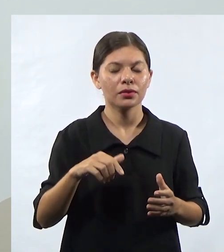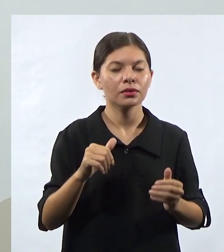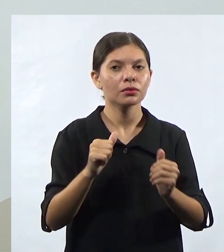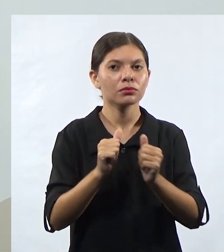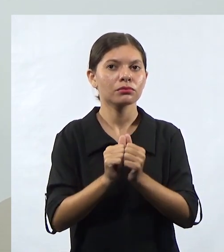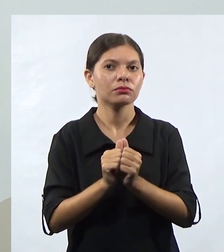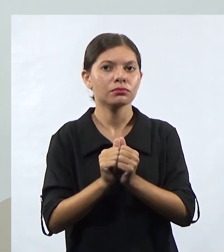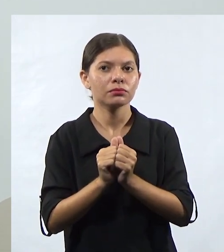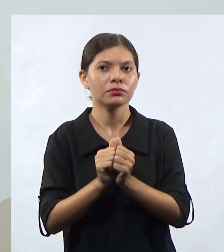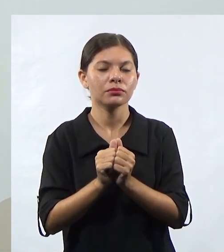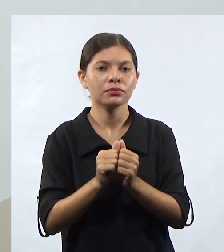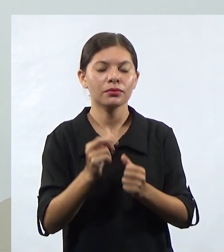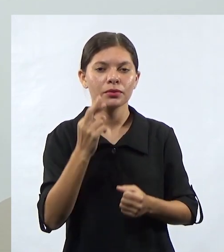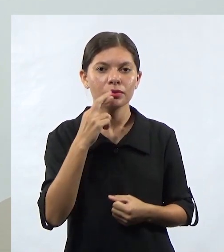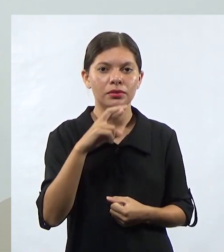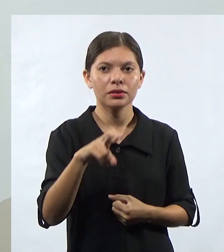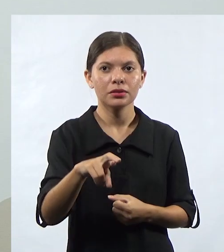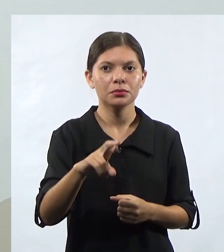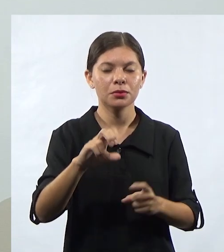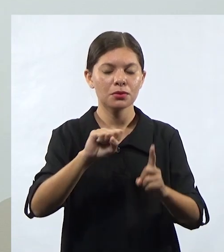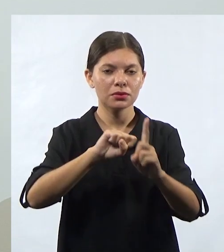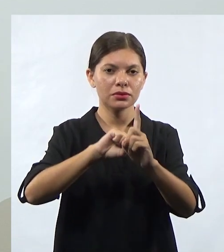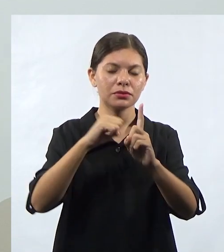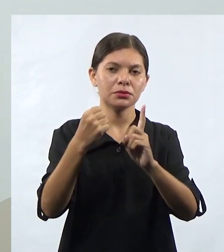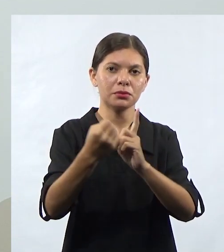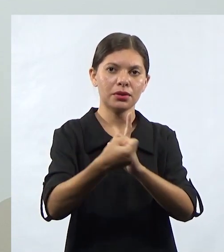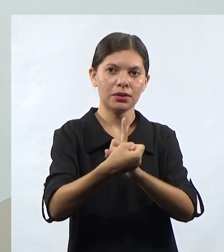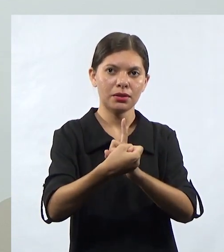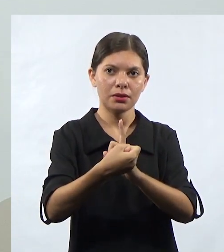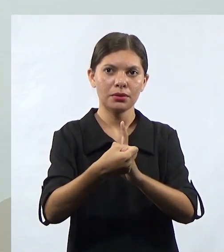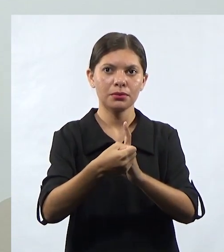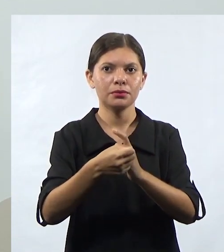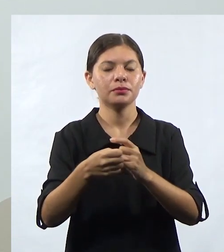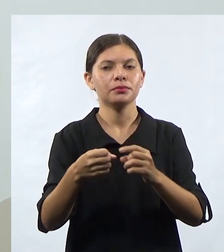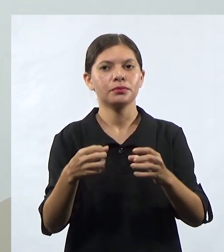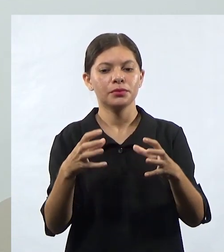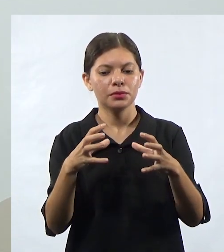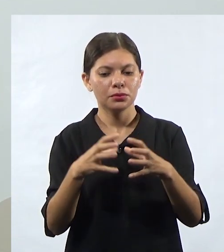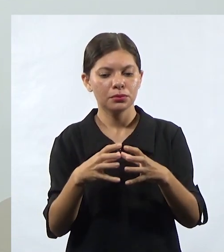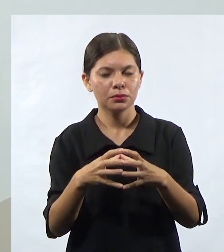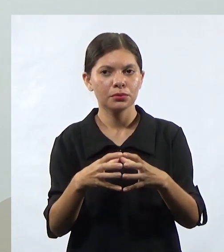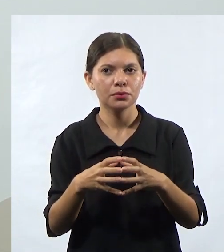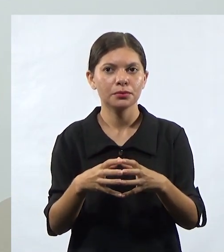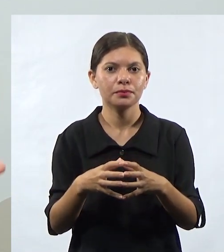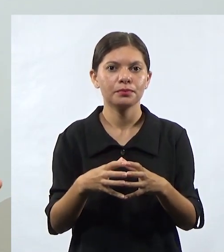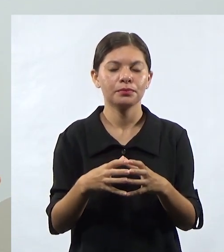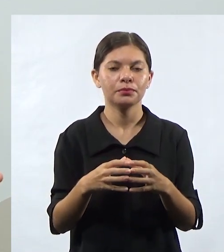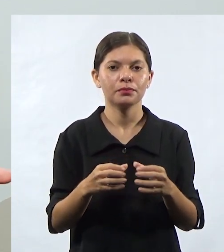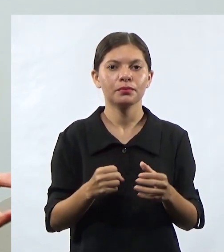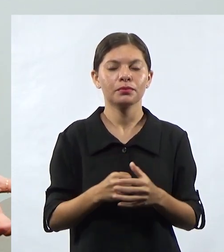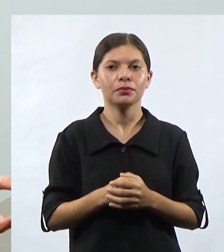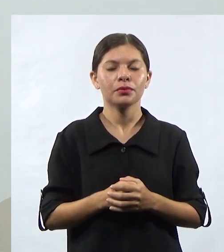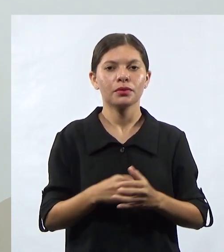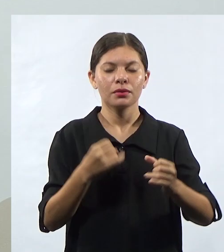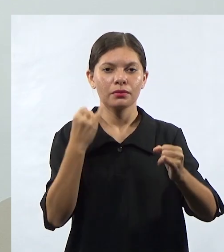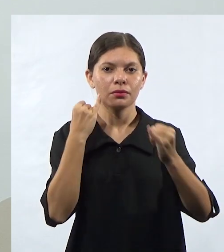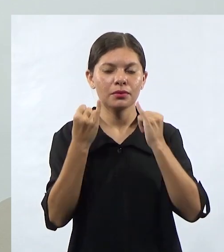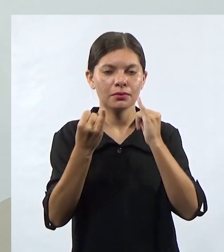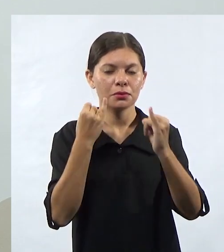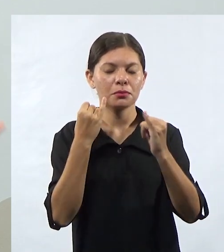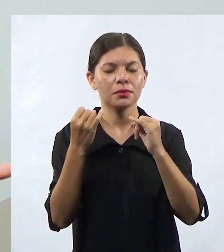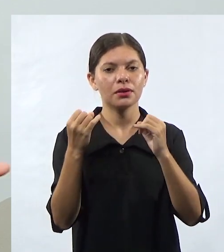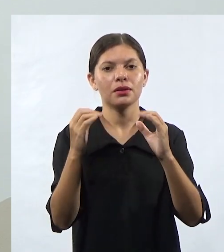conjunto, nessa resposta coletiva, porque vocês também vão informar a escola do que